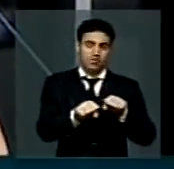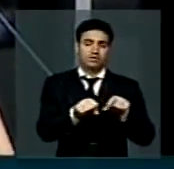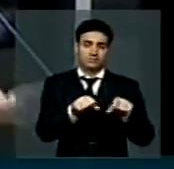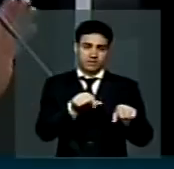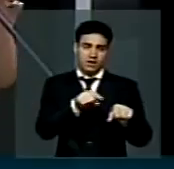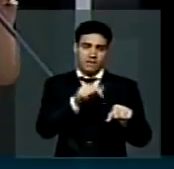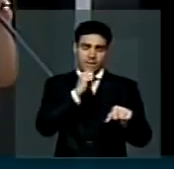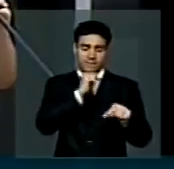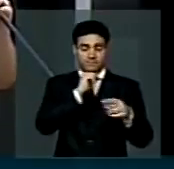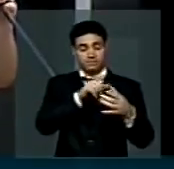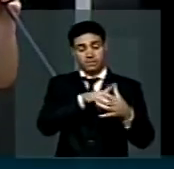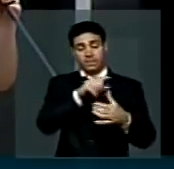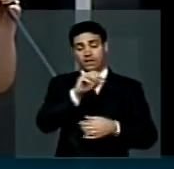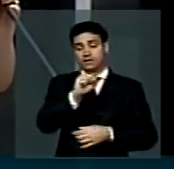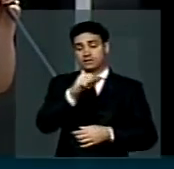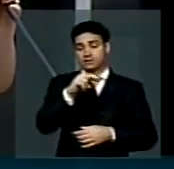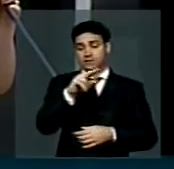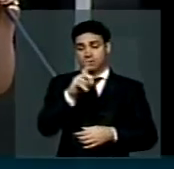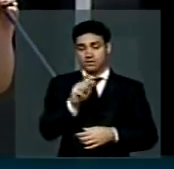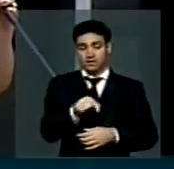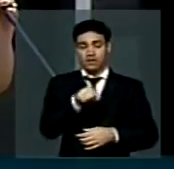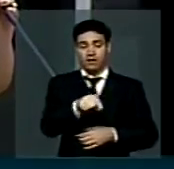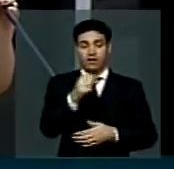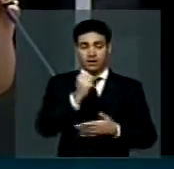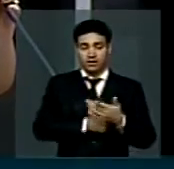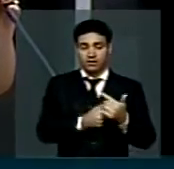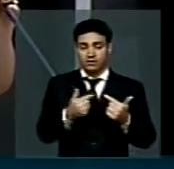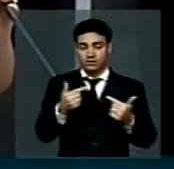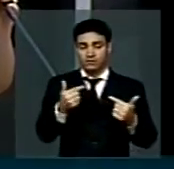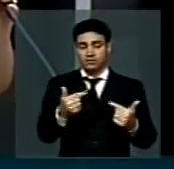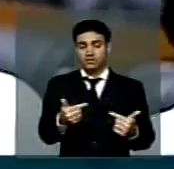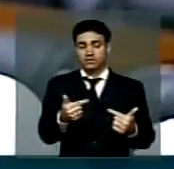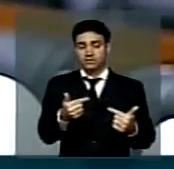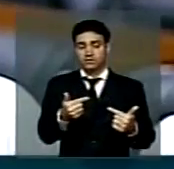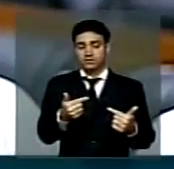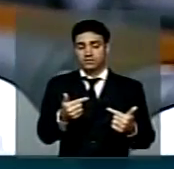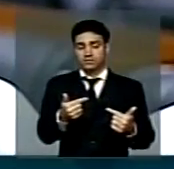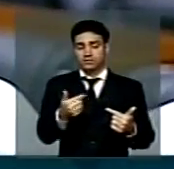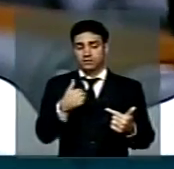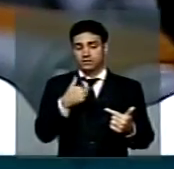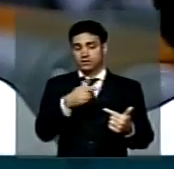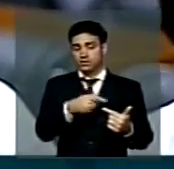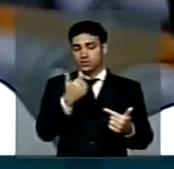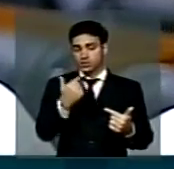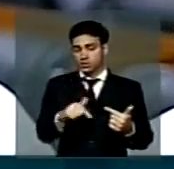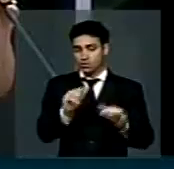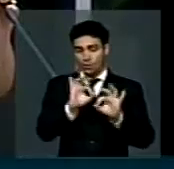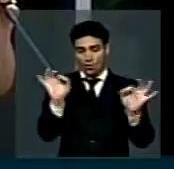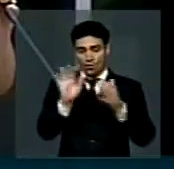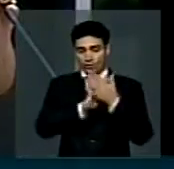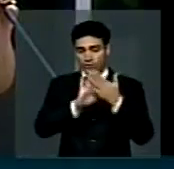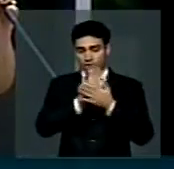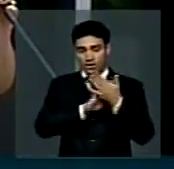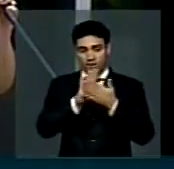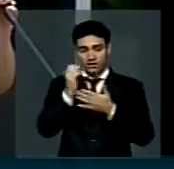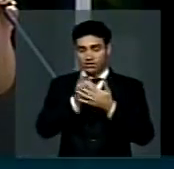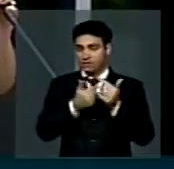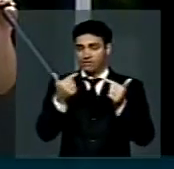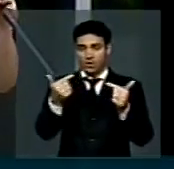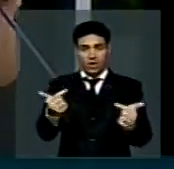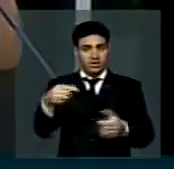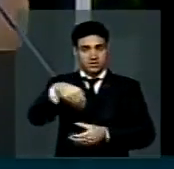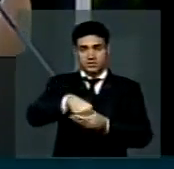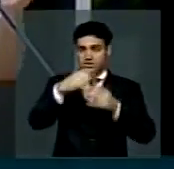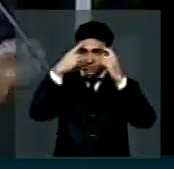A Sandra Domingues é uma batalhadora. Não teve nenhuma violência dentro de